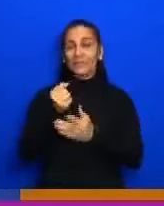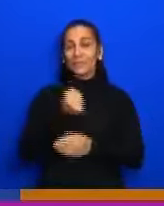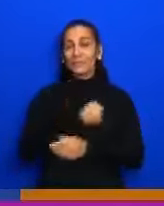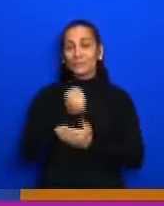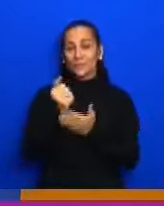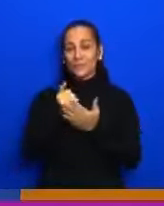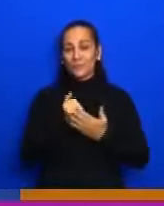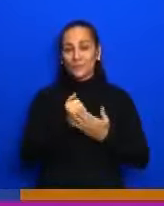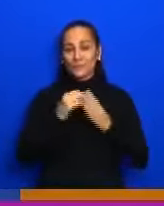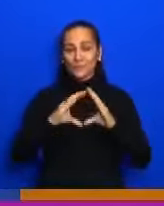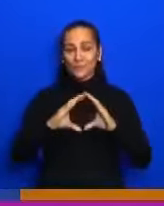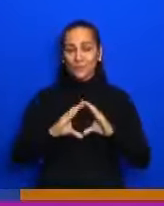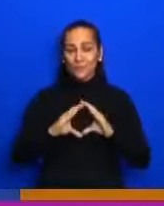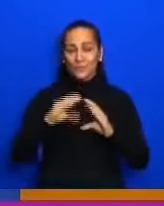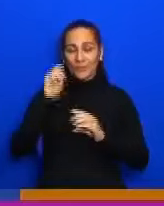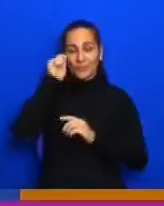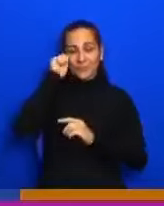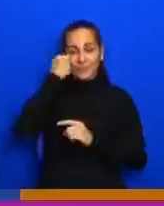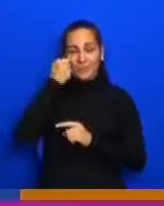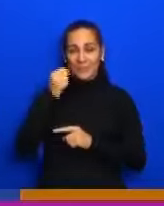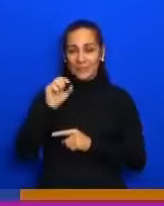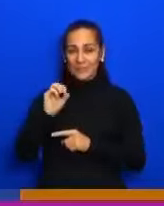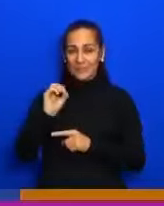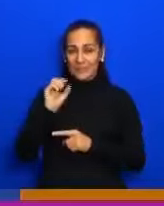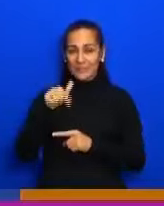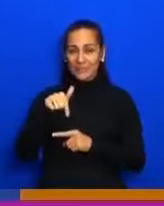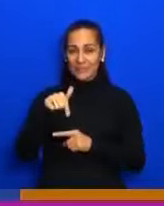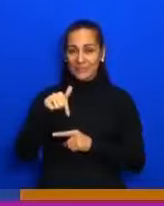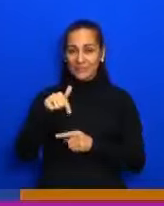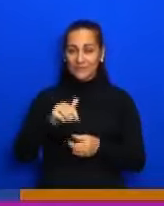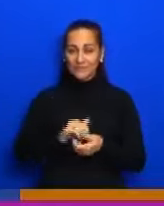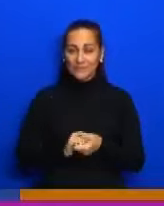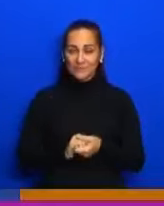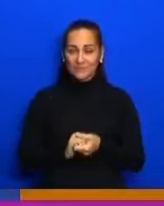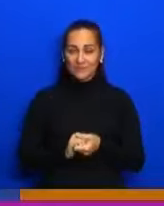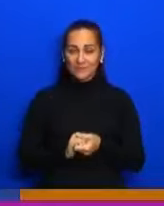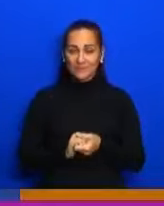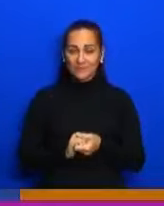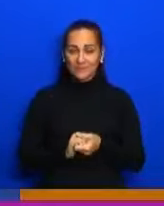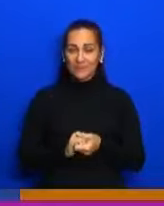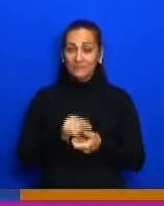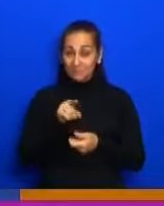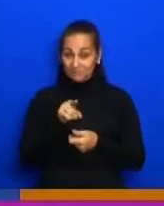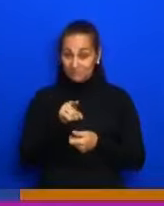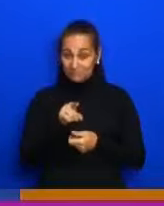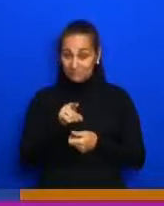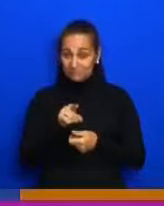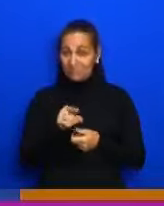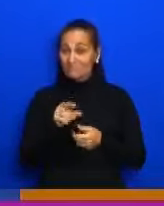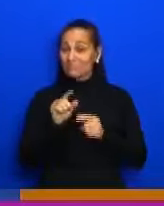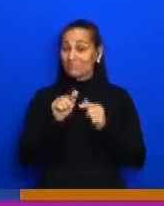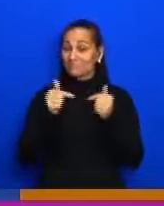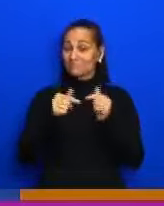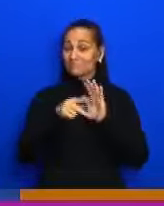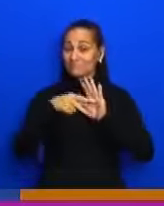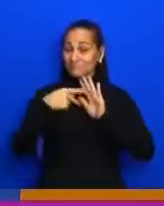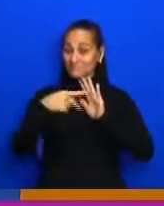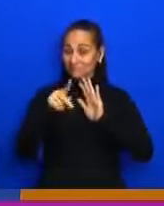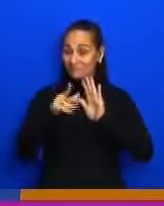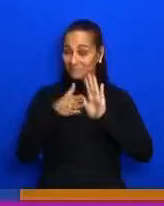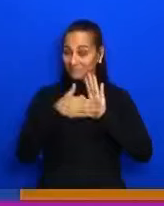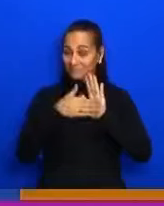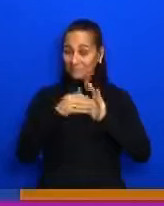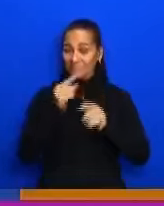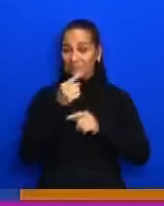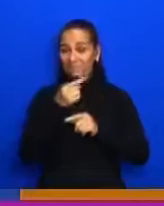chegando. Bola preta, 07. Preta, 07. E aí, será que a sorte vai bater na sua